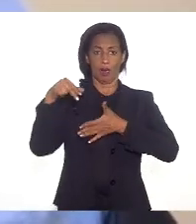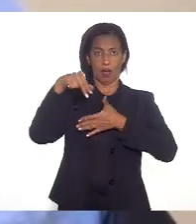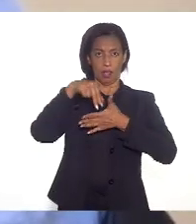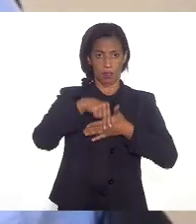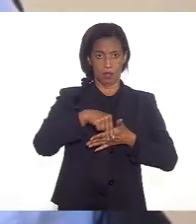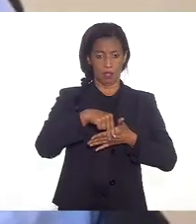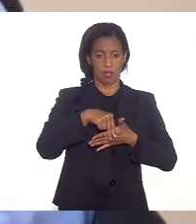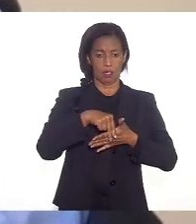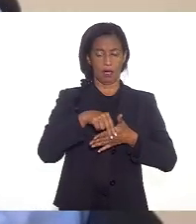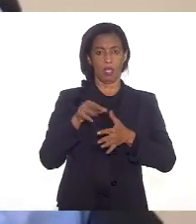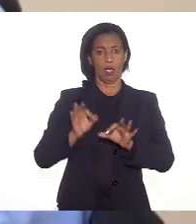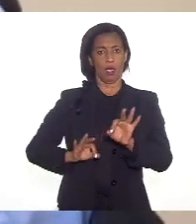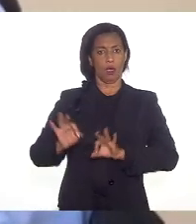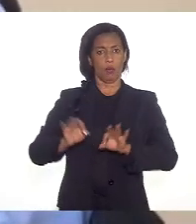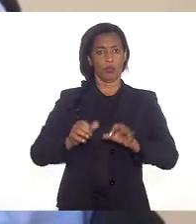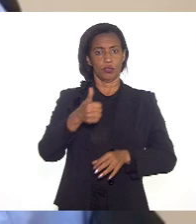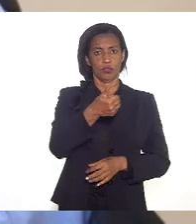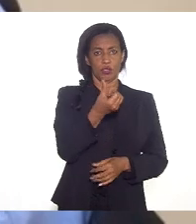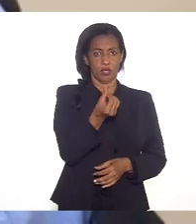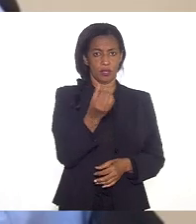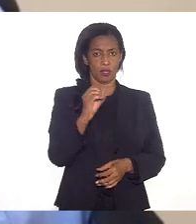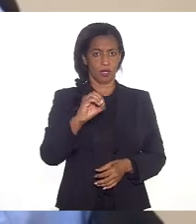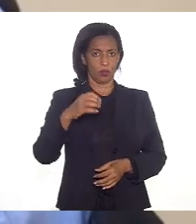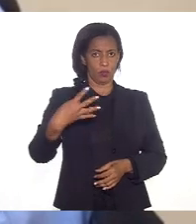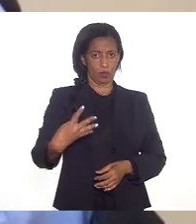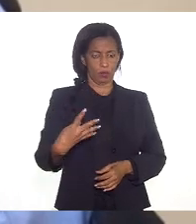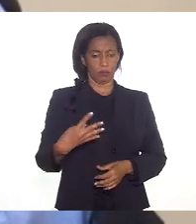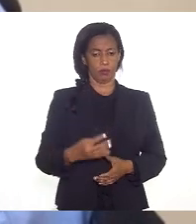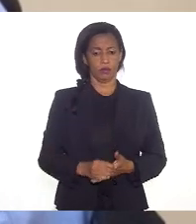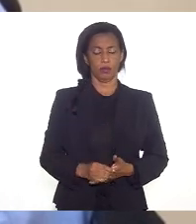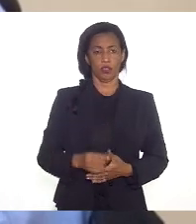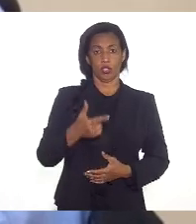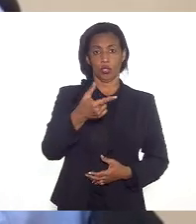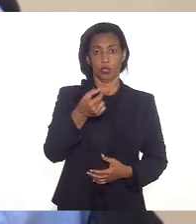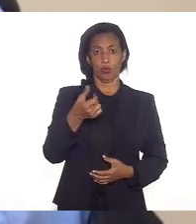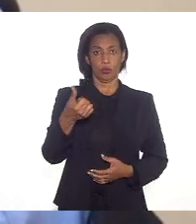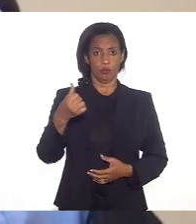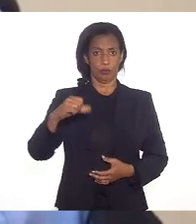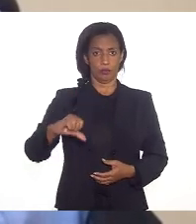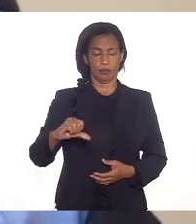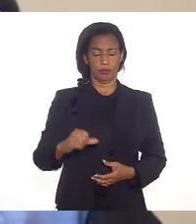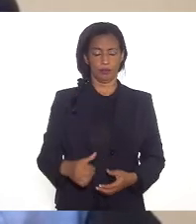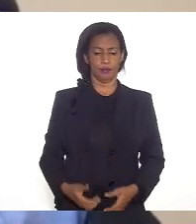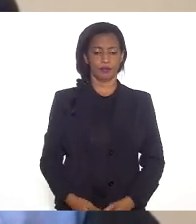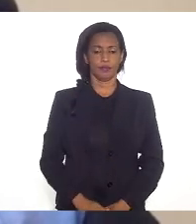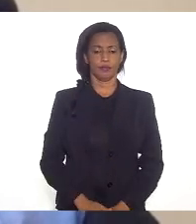anexação ao projeto 1604 de 19.